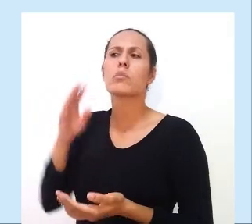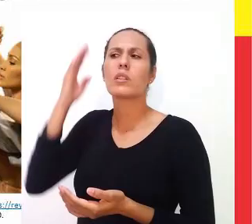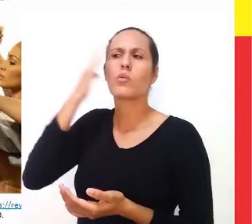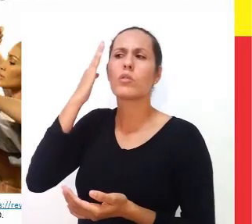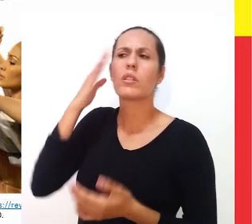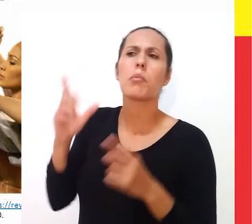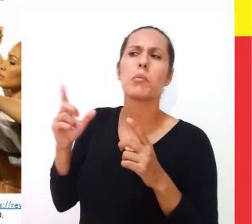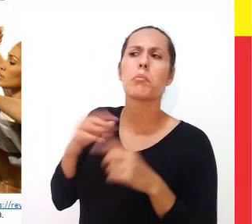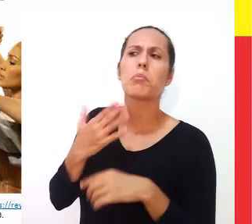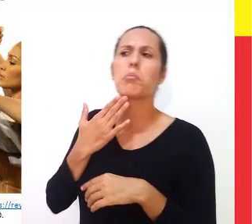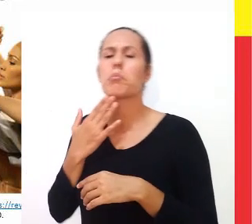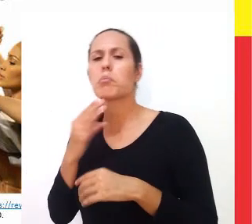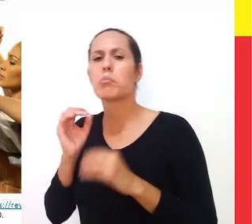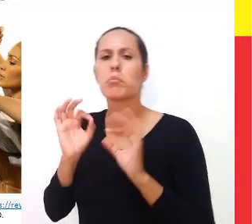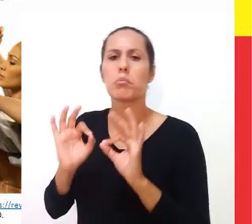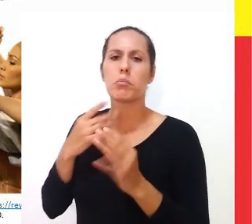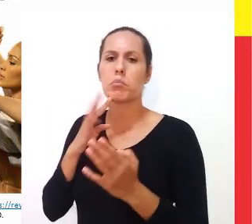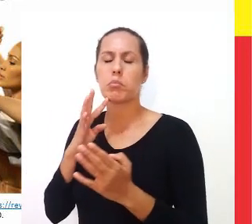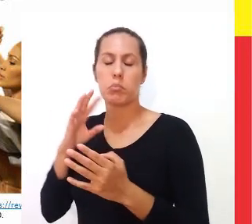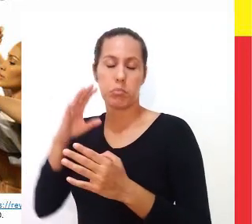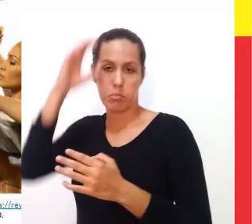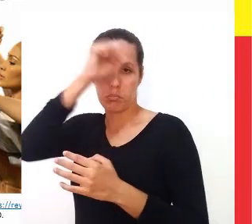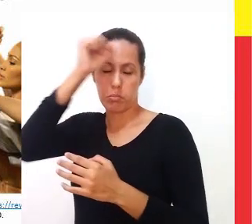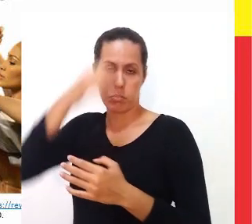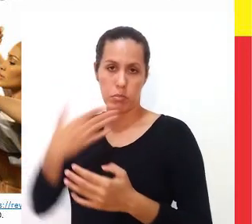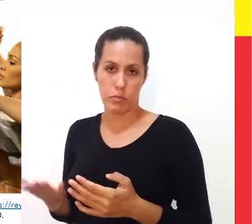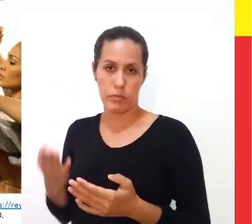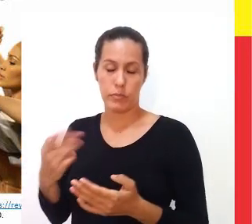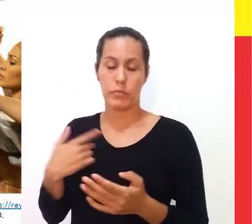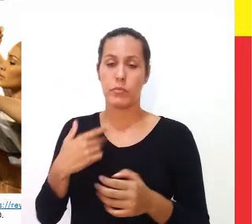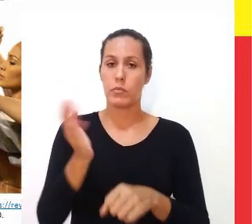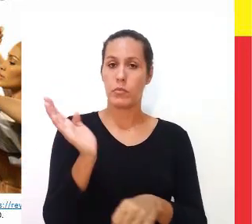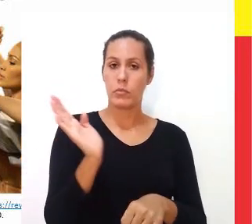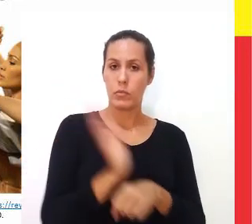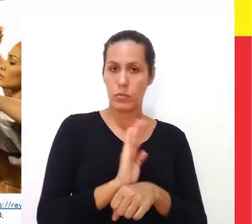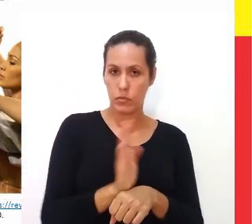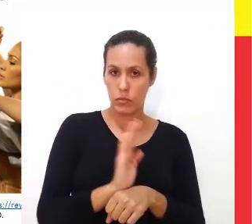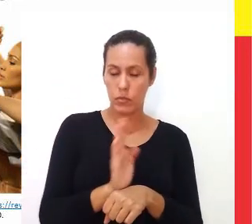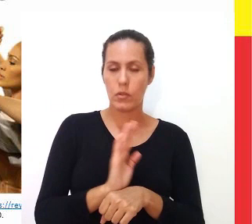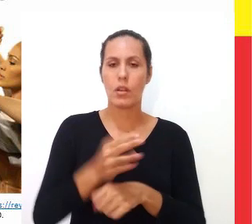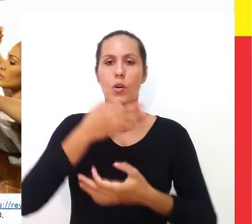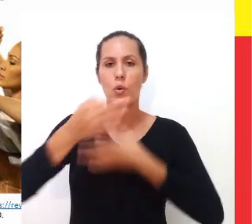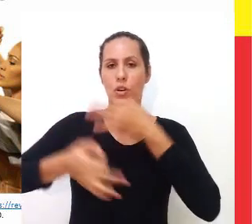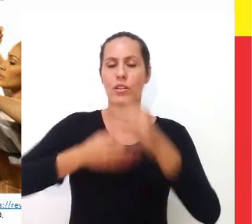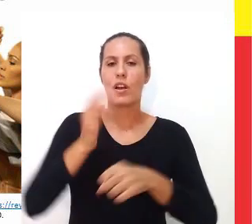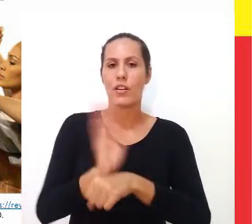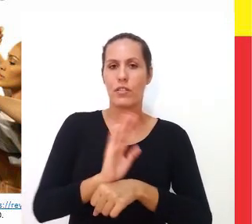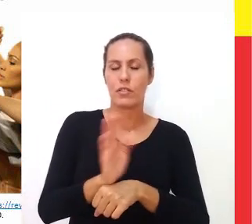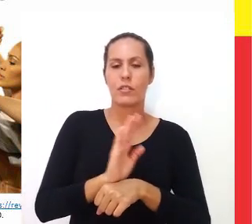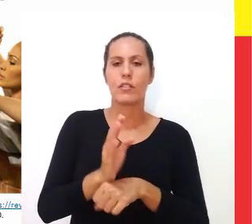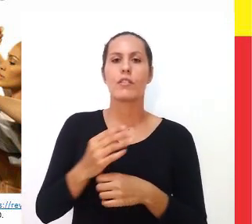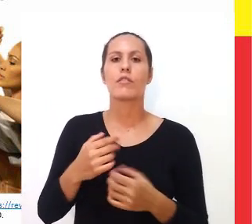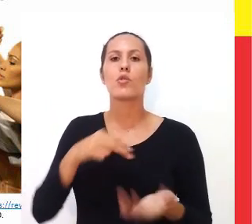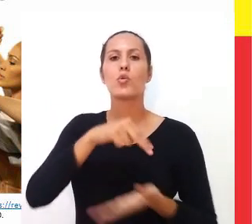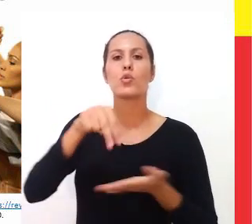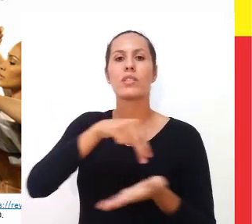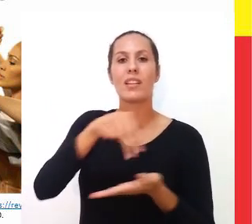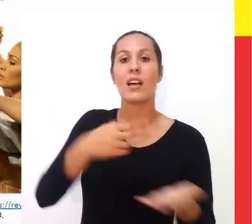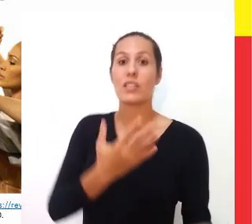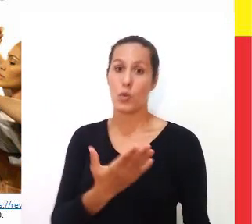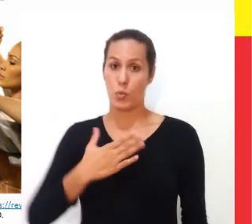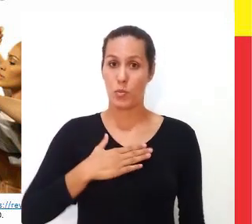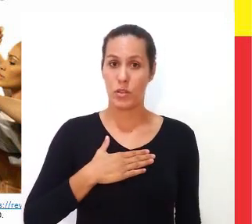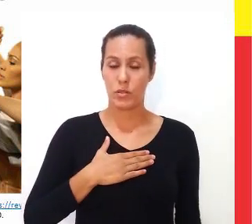tá? A segunda sugestão é uma sugestão bem bacana de assistir o filme Dança Comigo. É um filme com